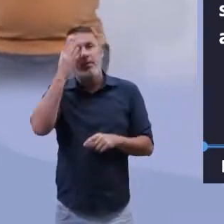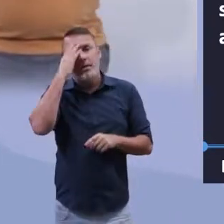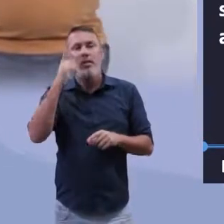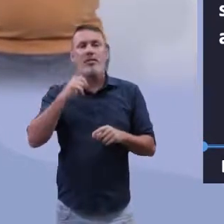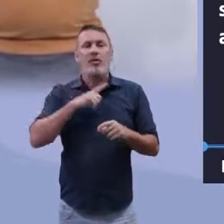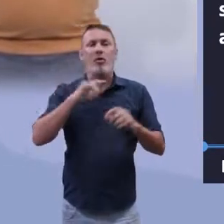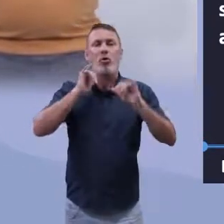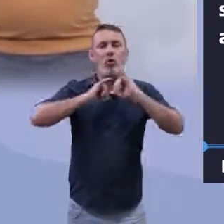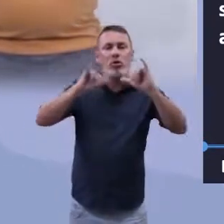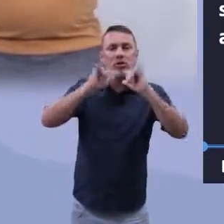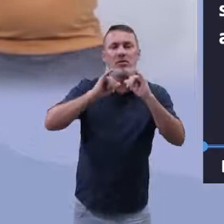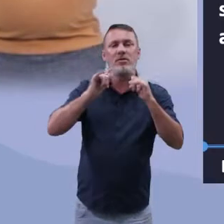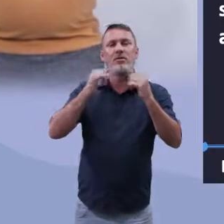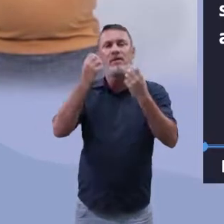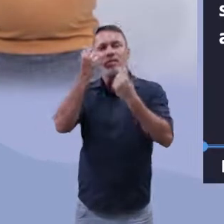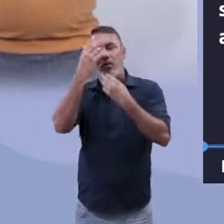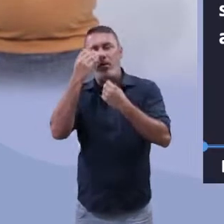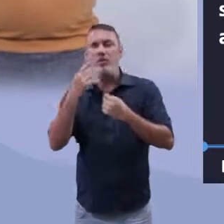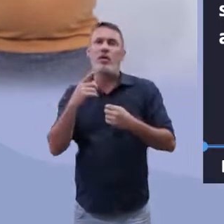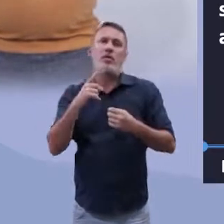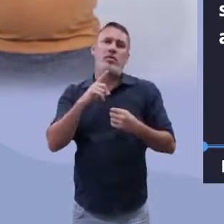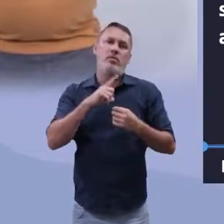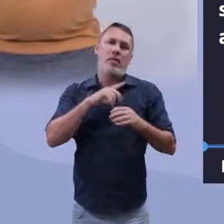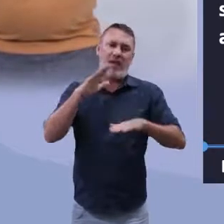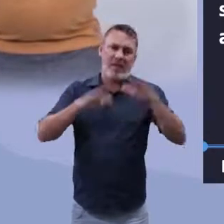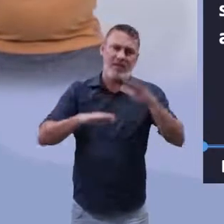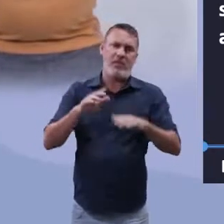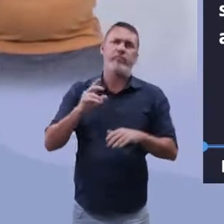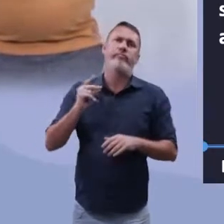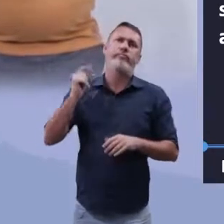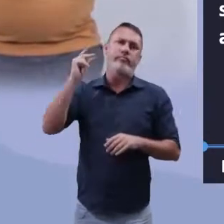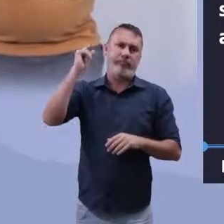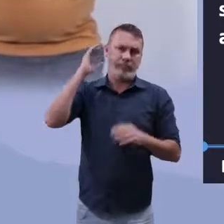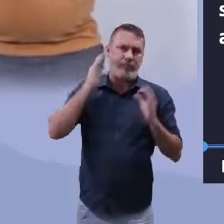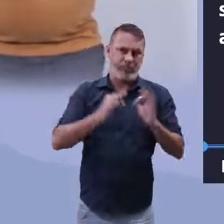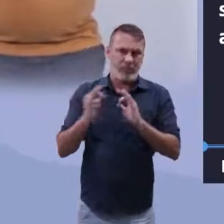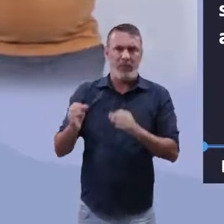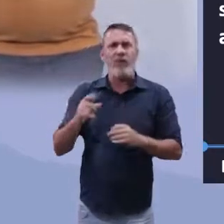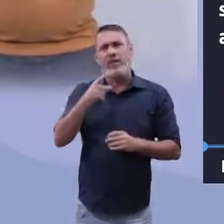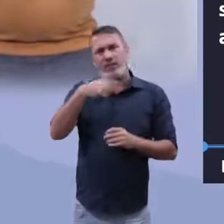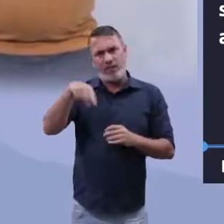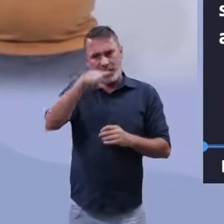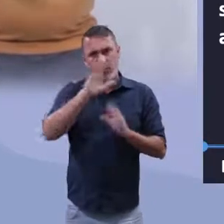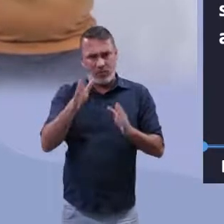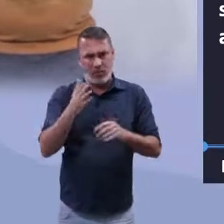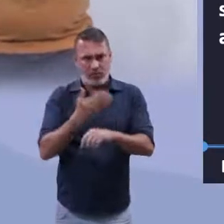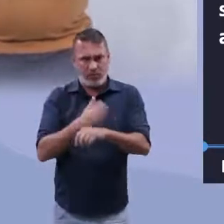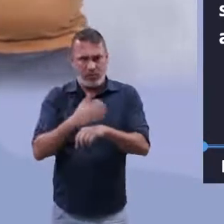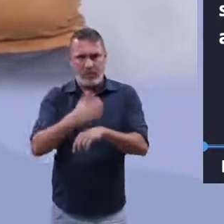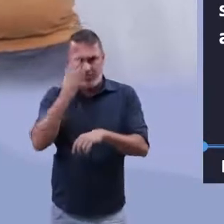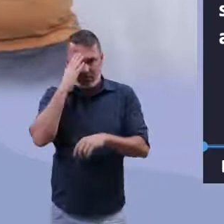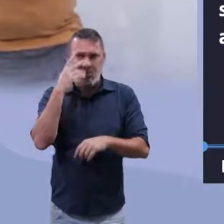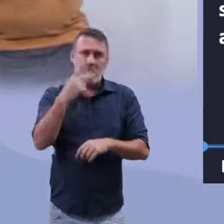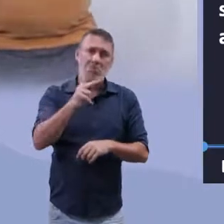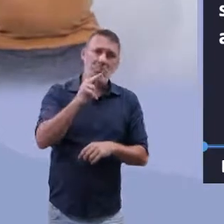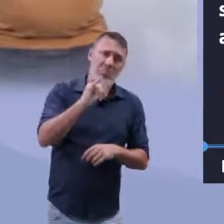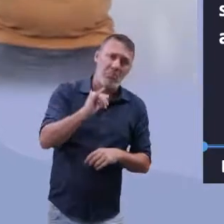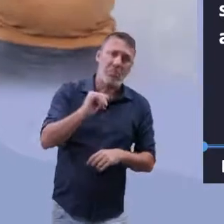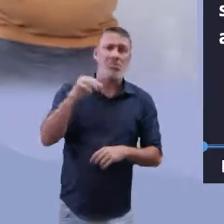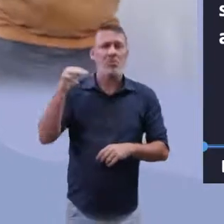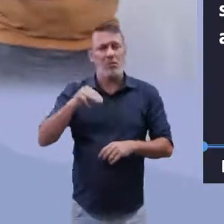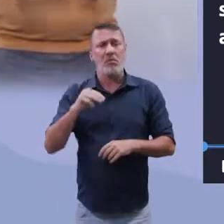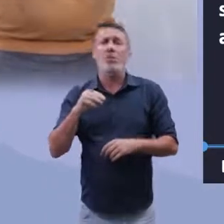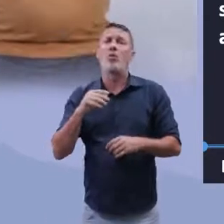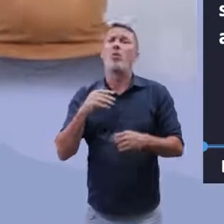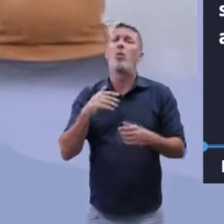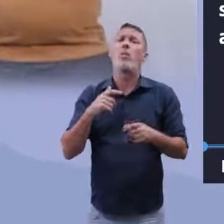queridos, dessas notícias, como eu disse a vocês, são um aspecto bem antigos. Vocês já praticaram isso, os pais de vocês,